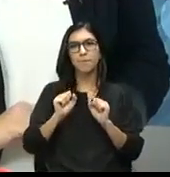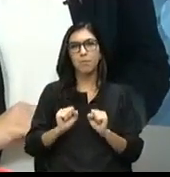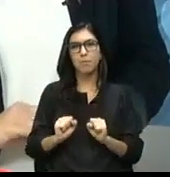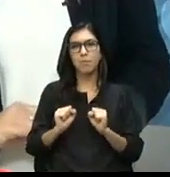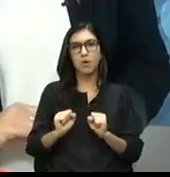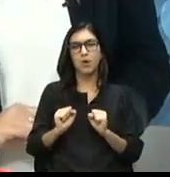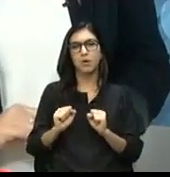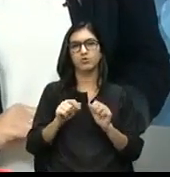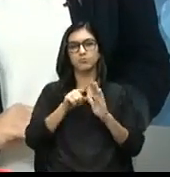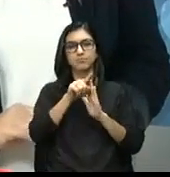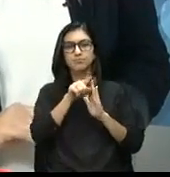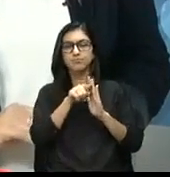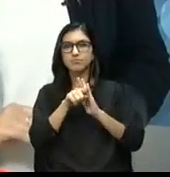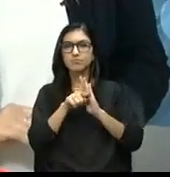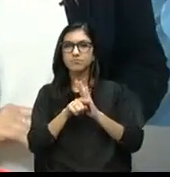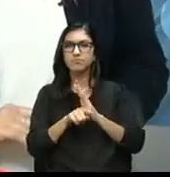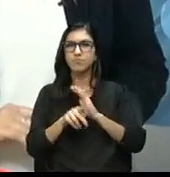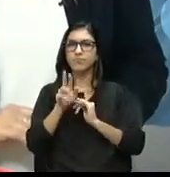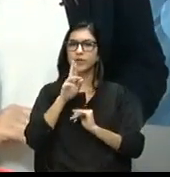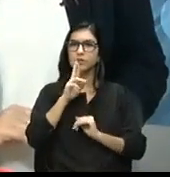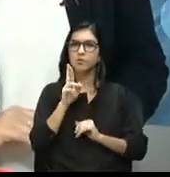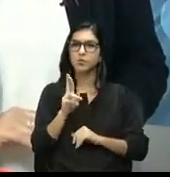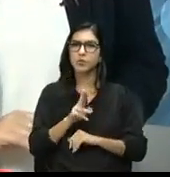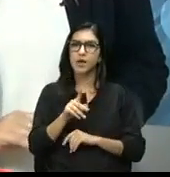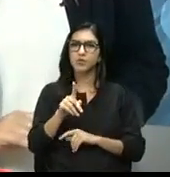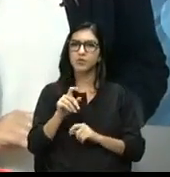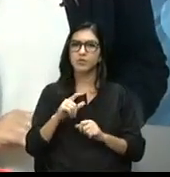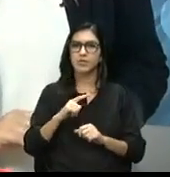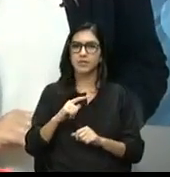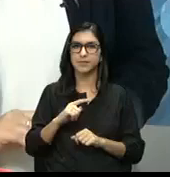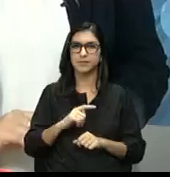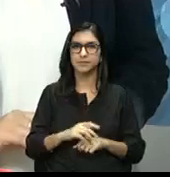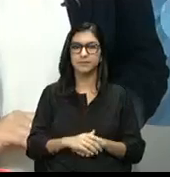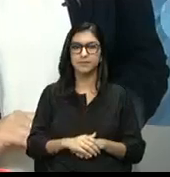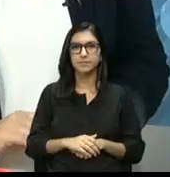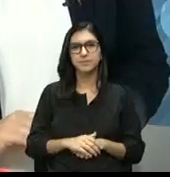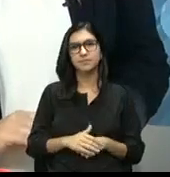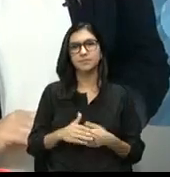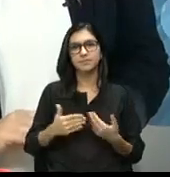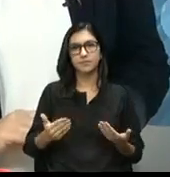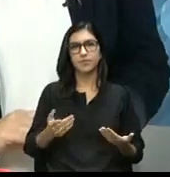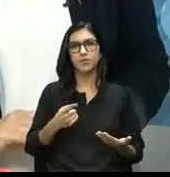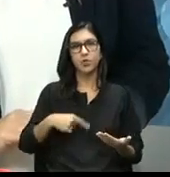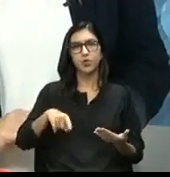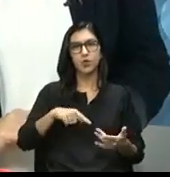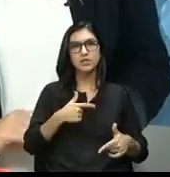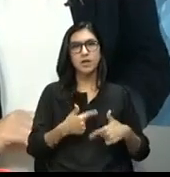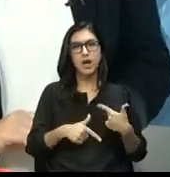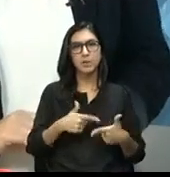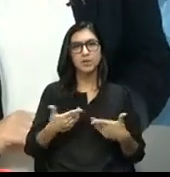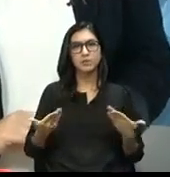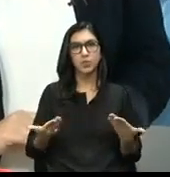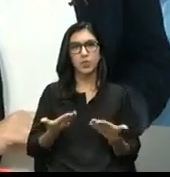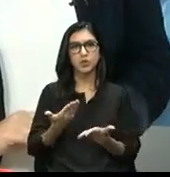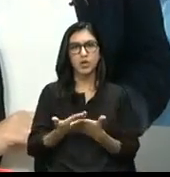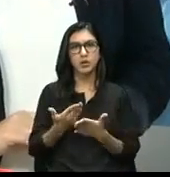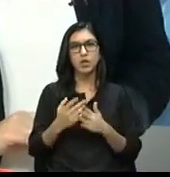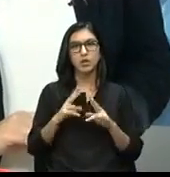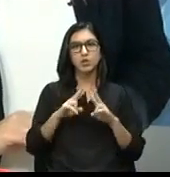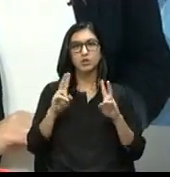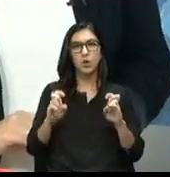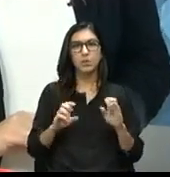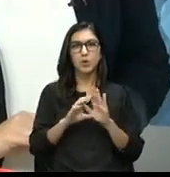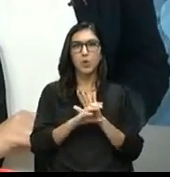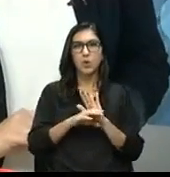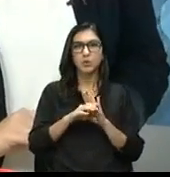pode averiguar aí os resultados que você obteve. Então, nós trabalhamos no decorrer dessa aula sobre a